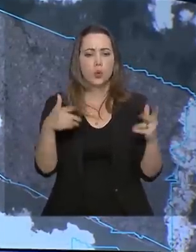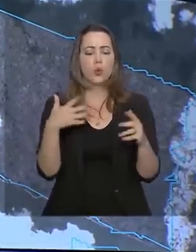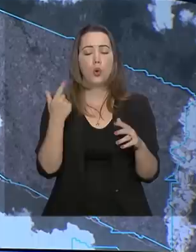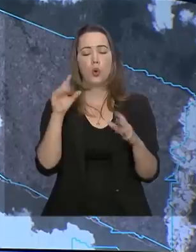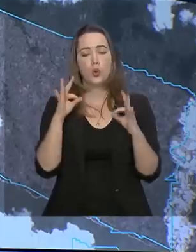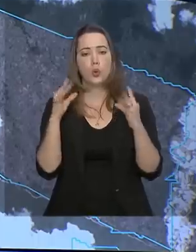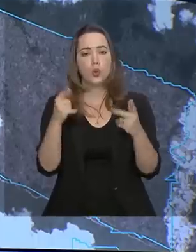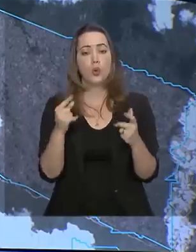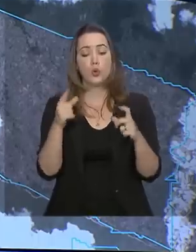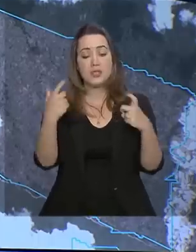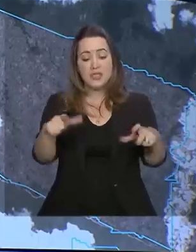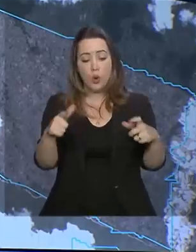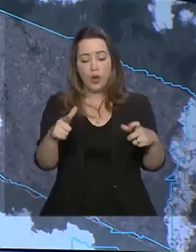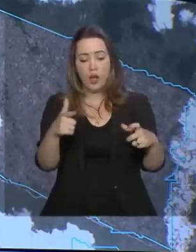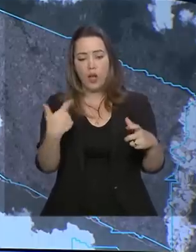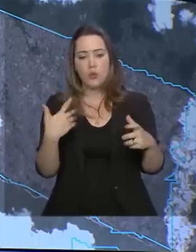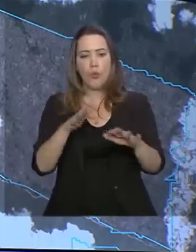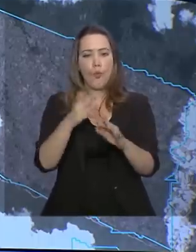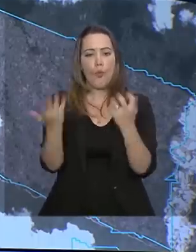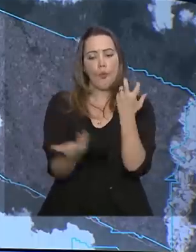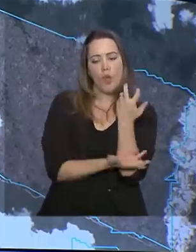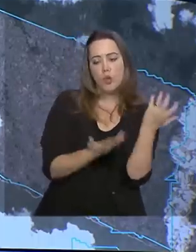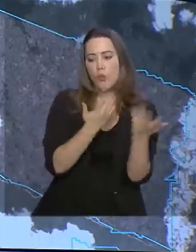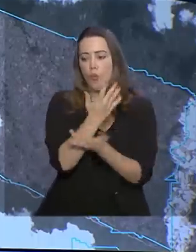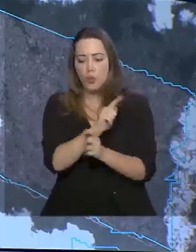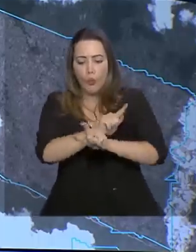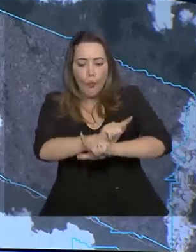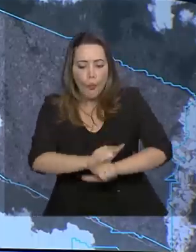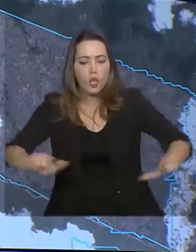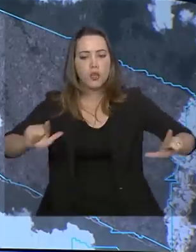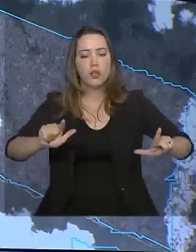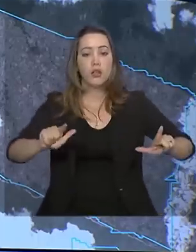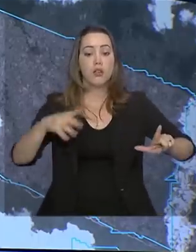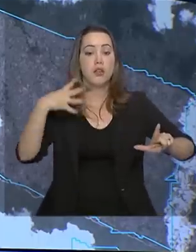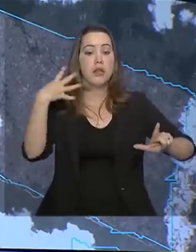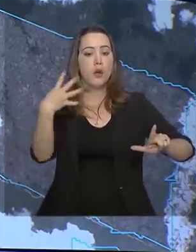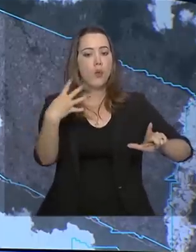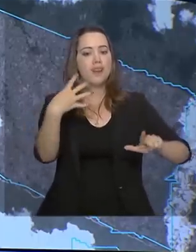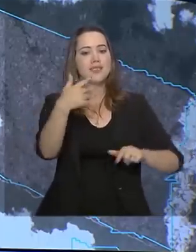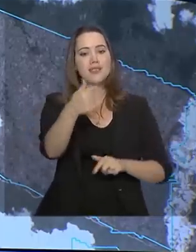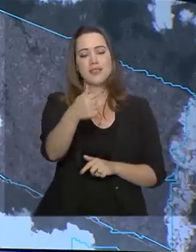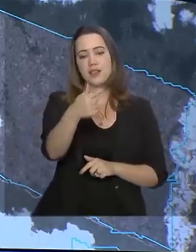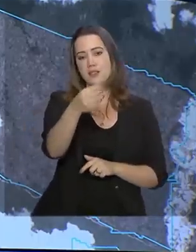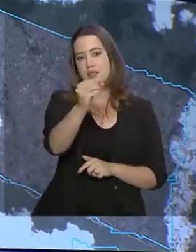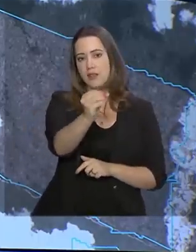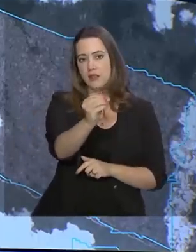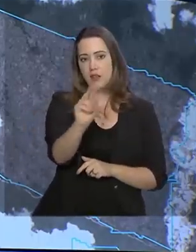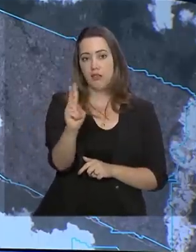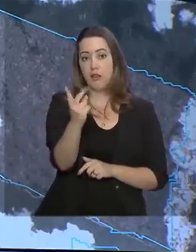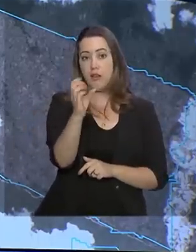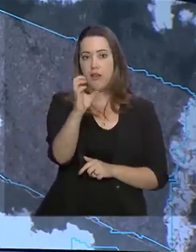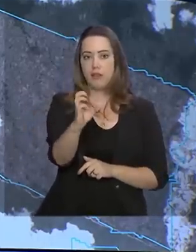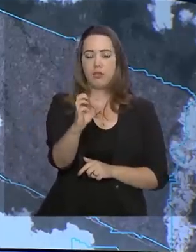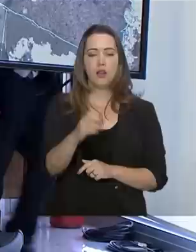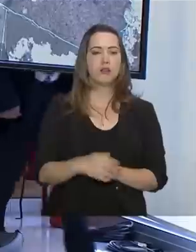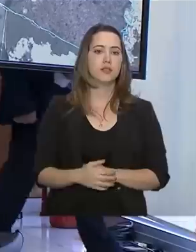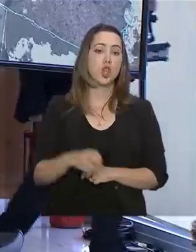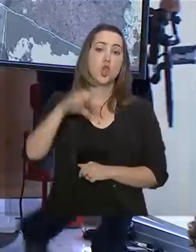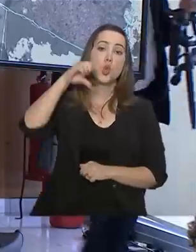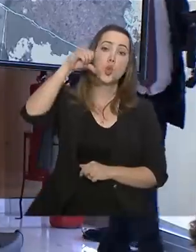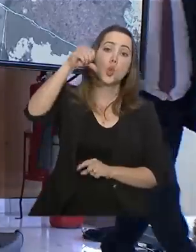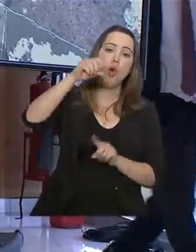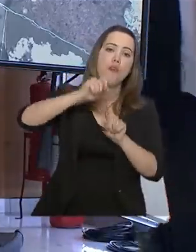desmatamento de uma área de 470 hectares nove meses